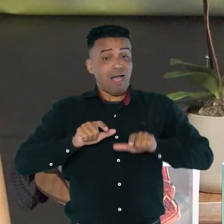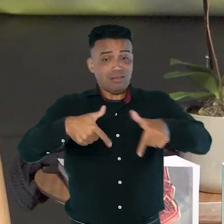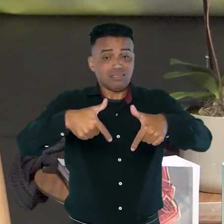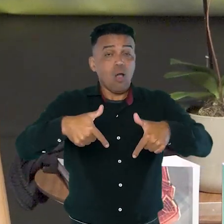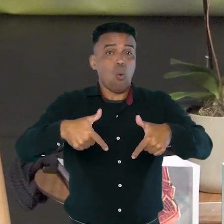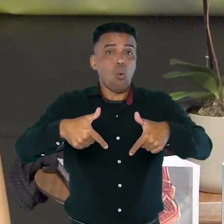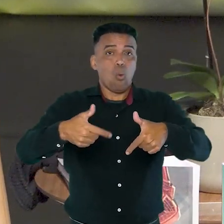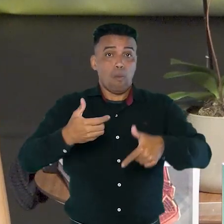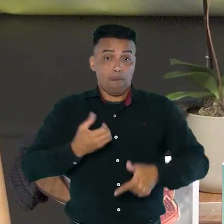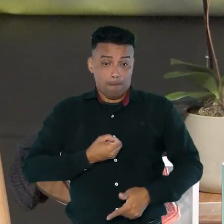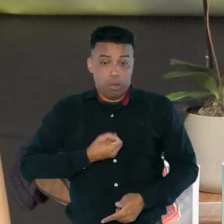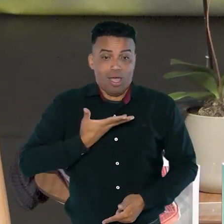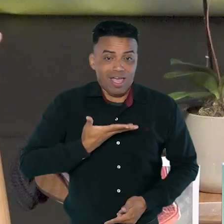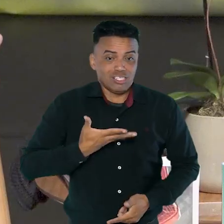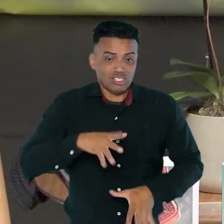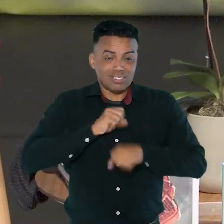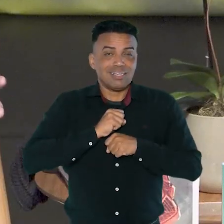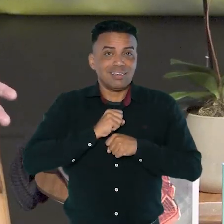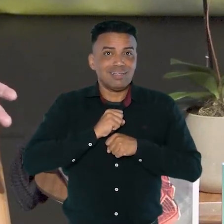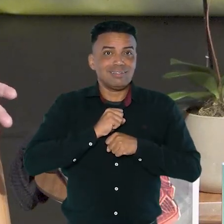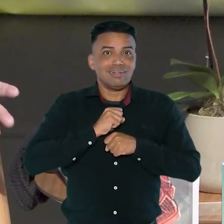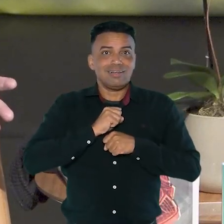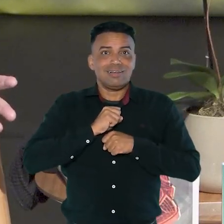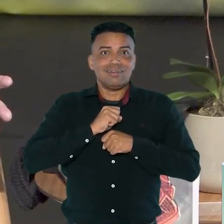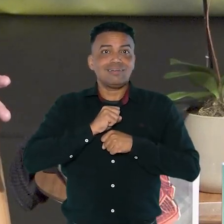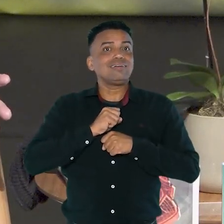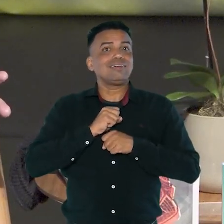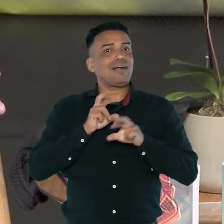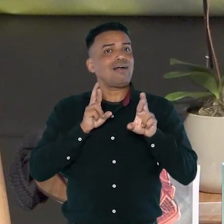poética. E essa atitude poética eu tive em relação à vida.